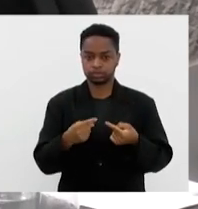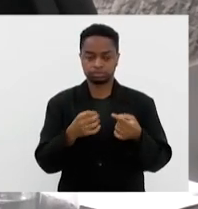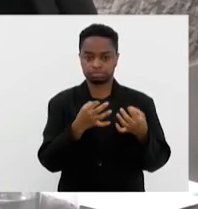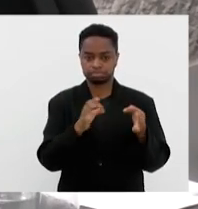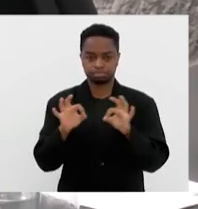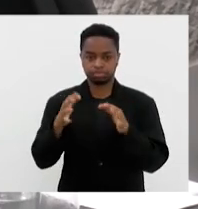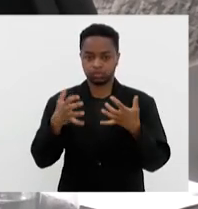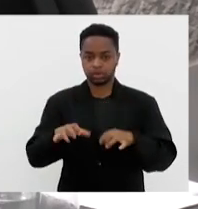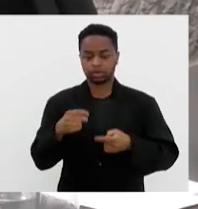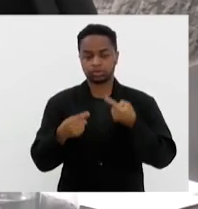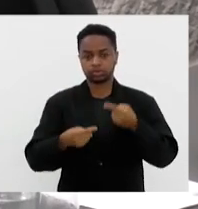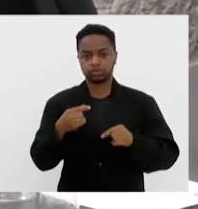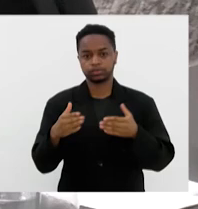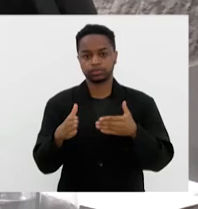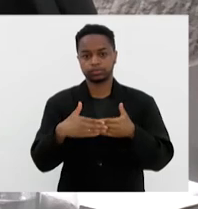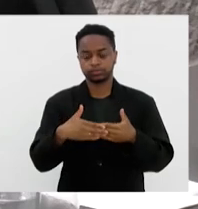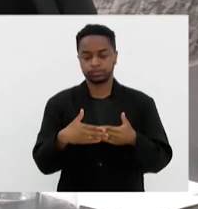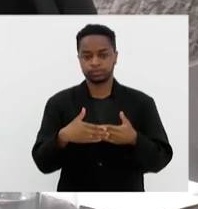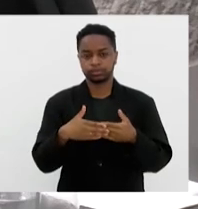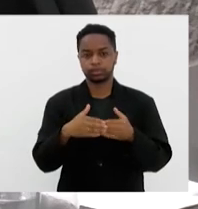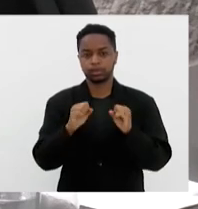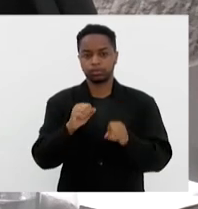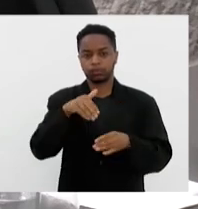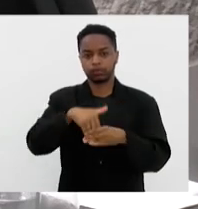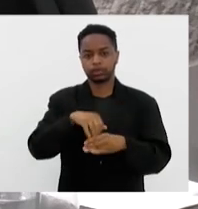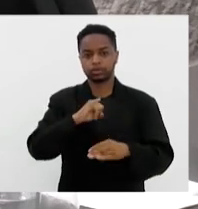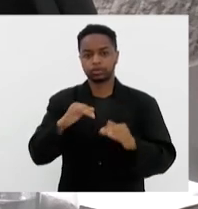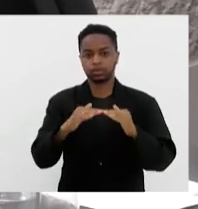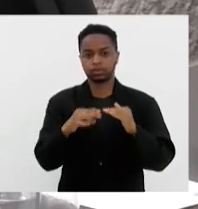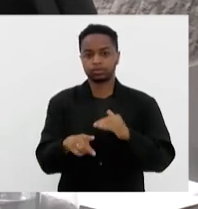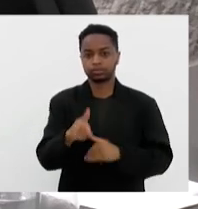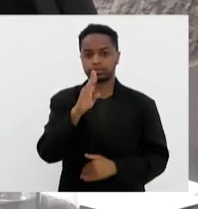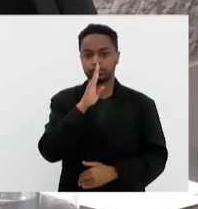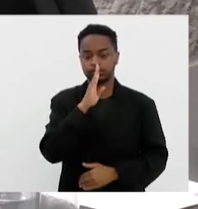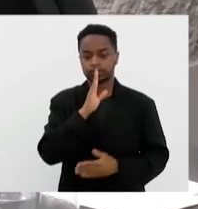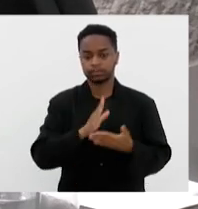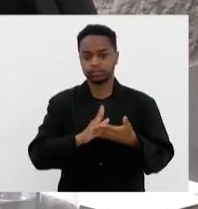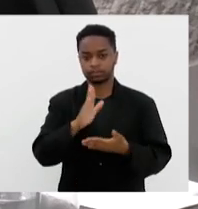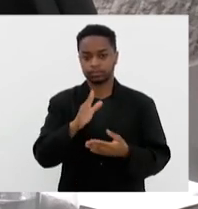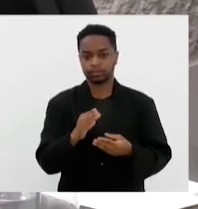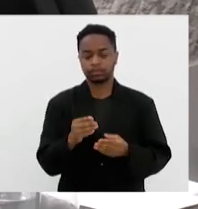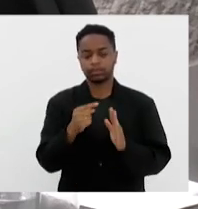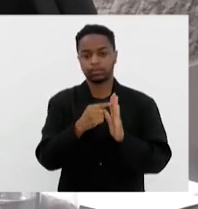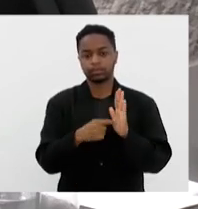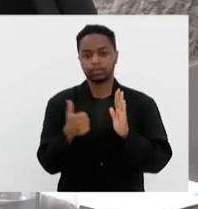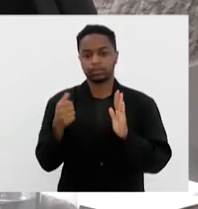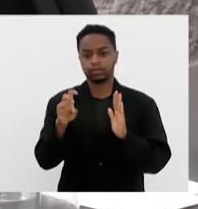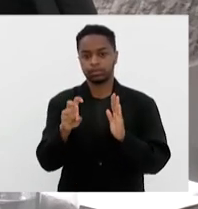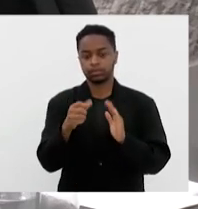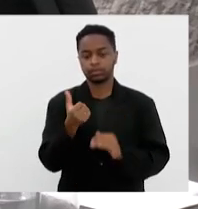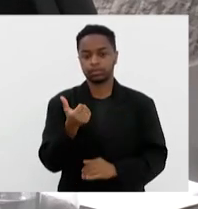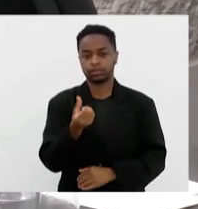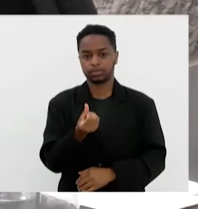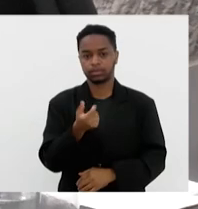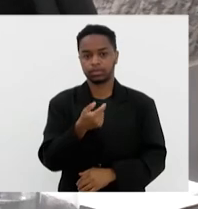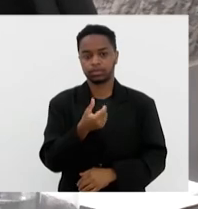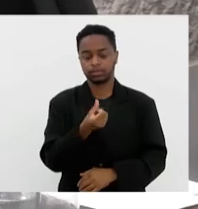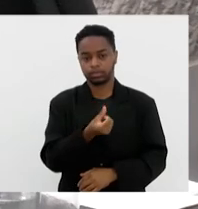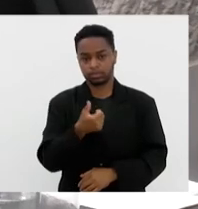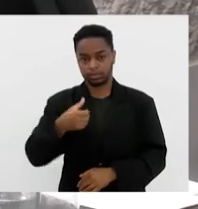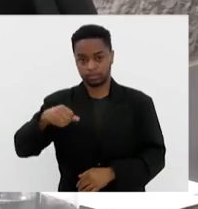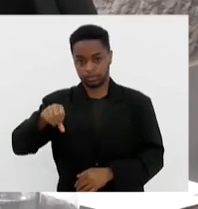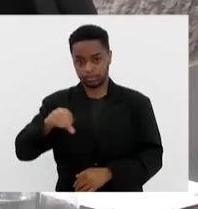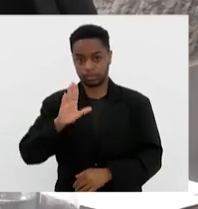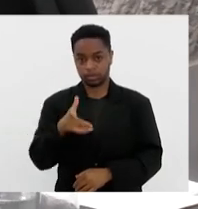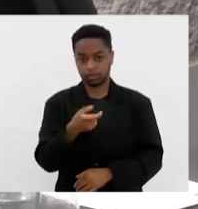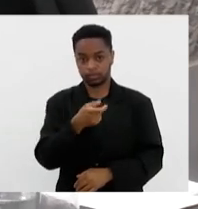Não havendo quem queira discutir, encerrada a discussão. Em votação, senhores que aprovam, permaneçam como estão, aprovado, 15 da pauta, o PL 1669 de 23.